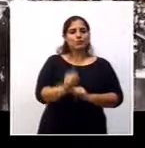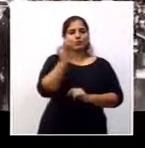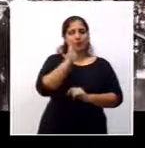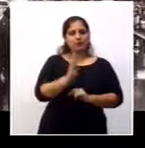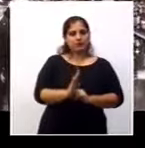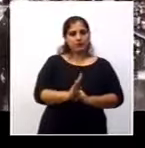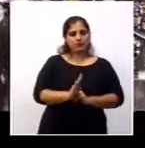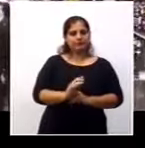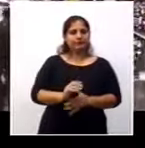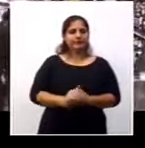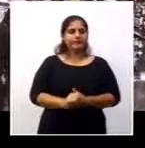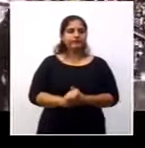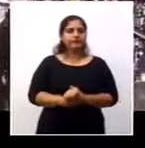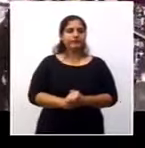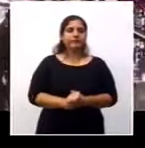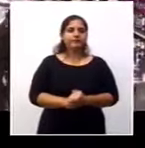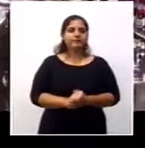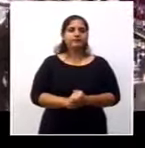país.